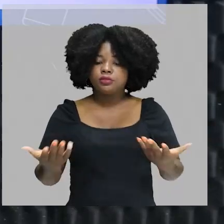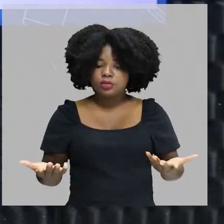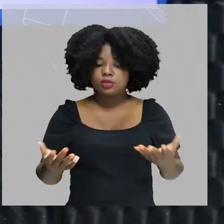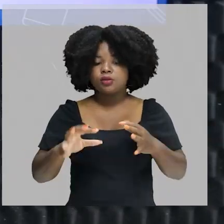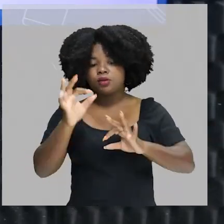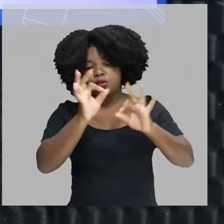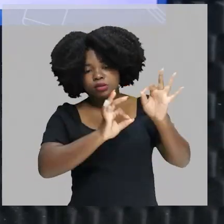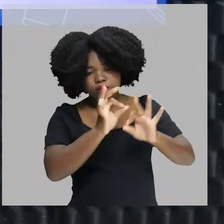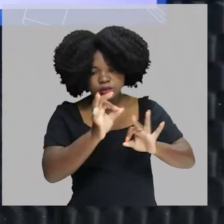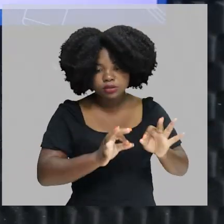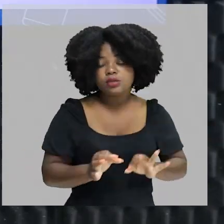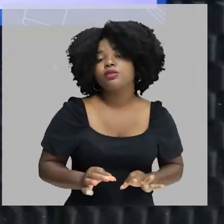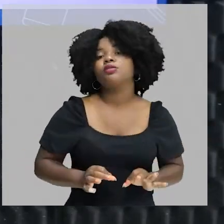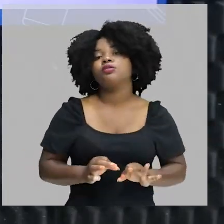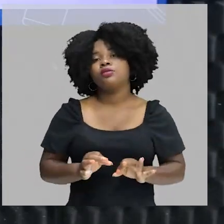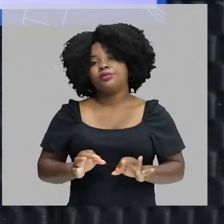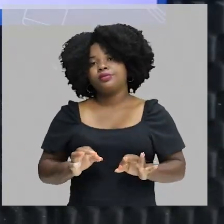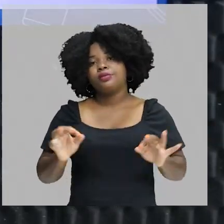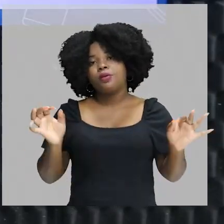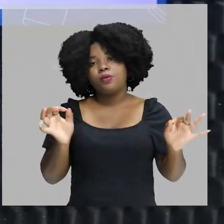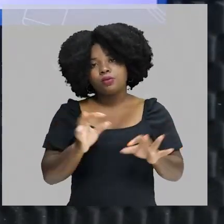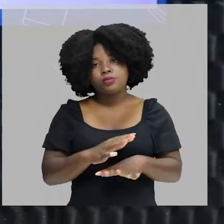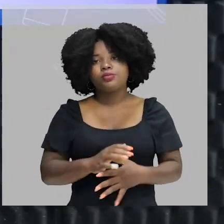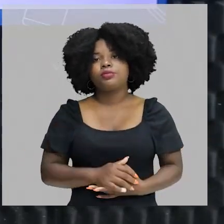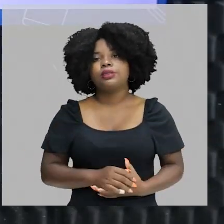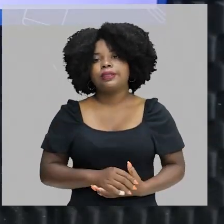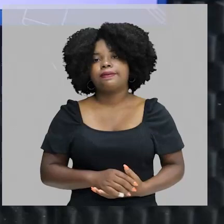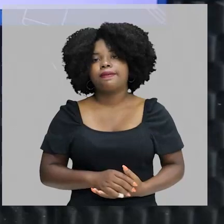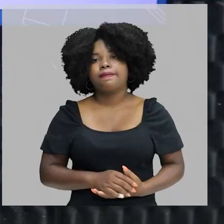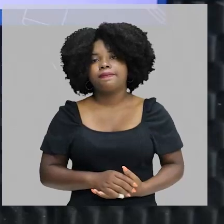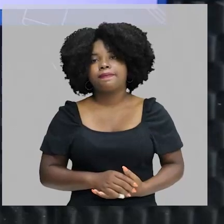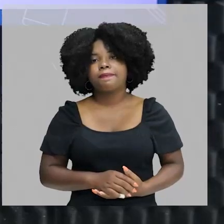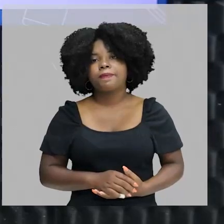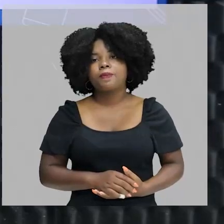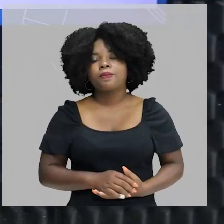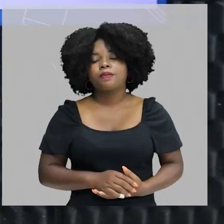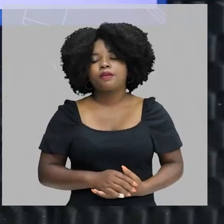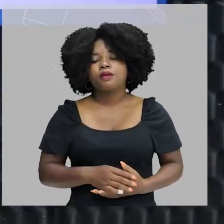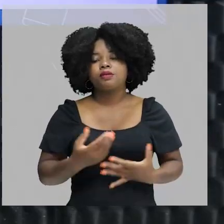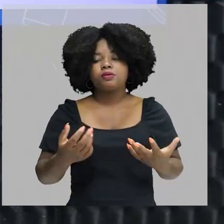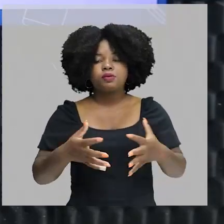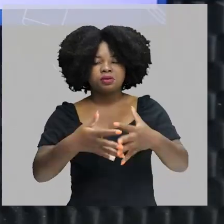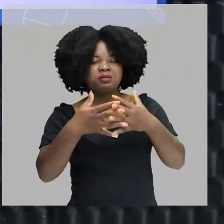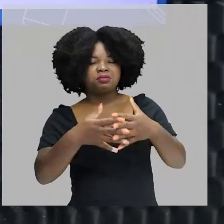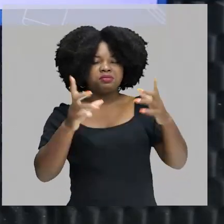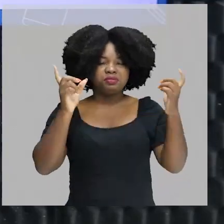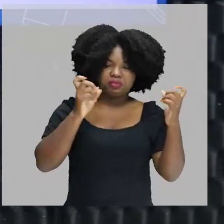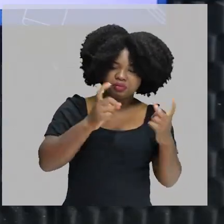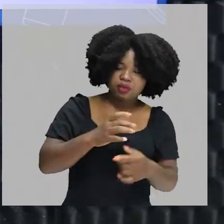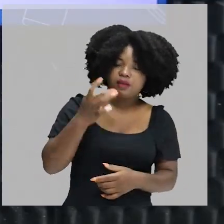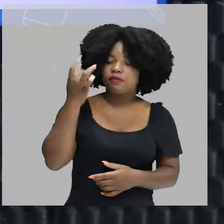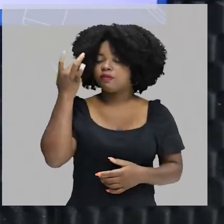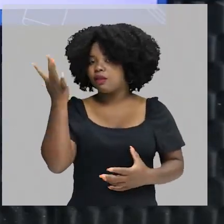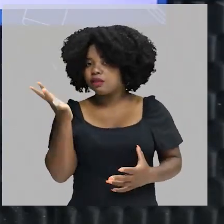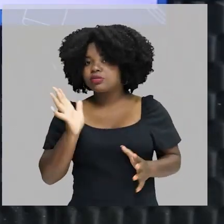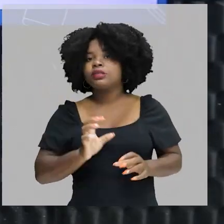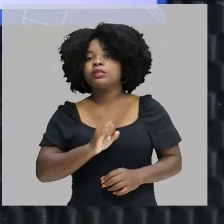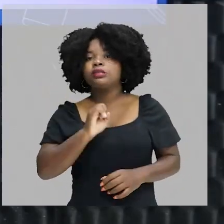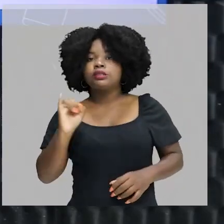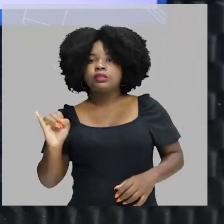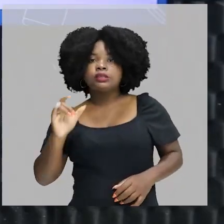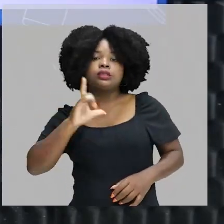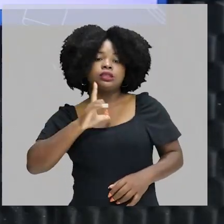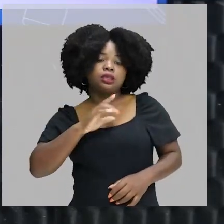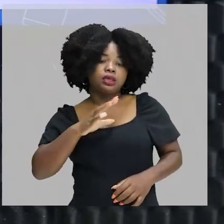cálculo estequiométrico, certo? Não é esse bicho papão todo. Se a gente tiver